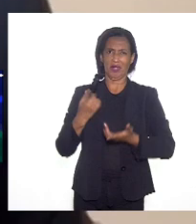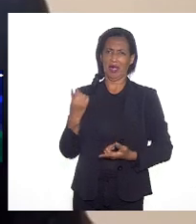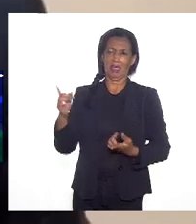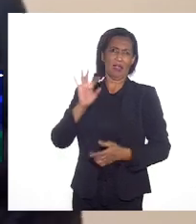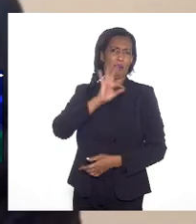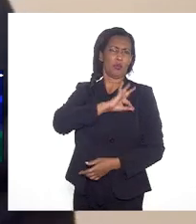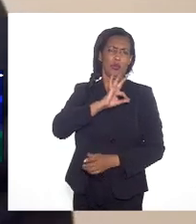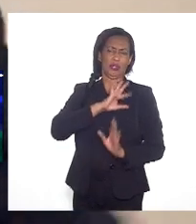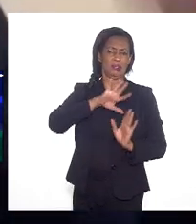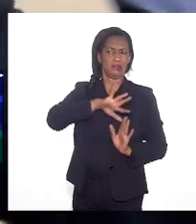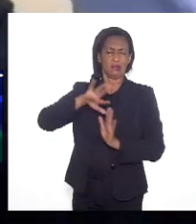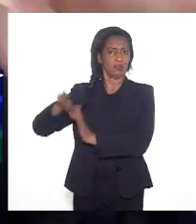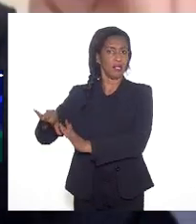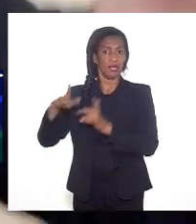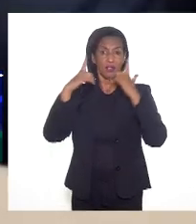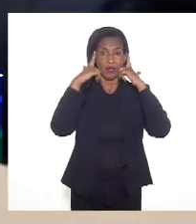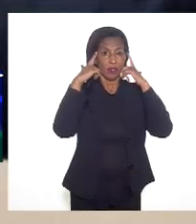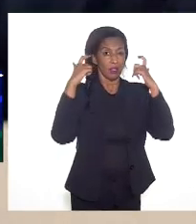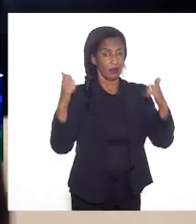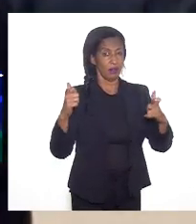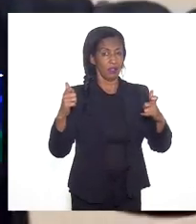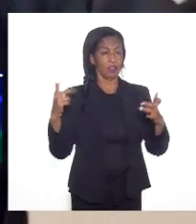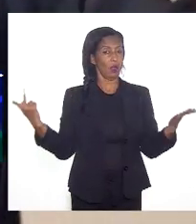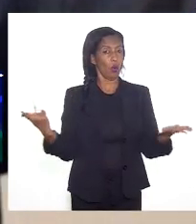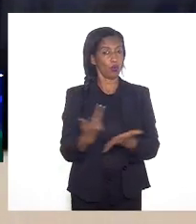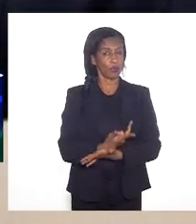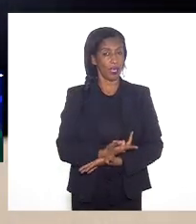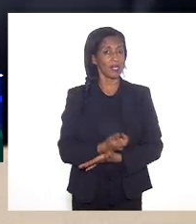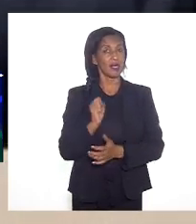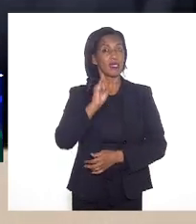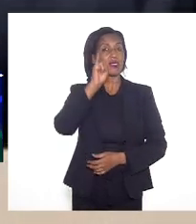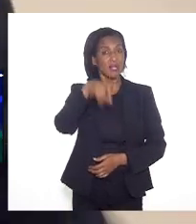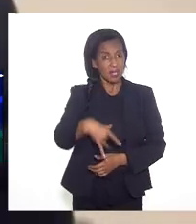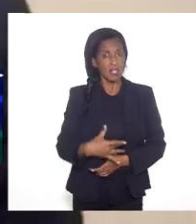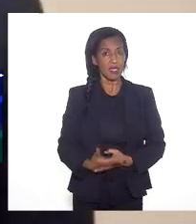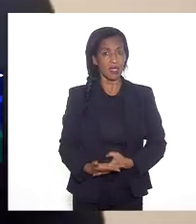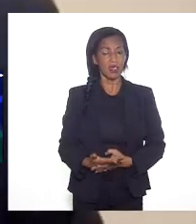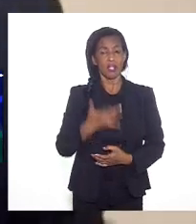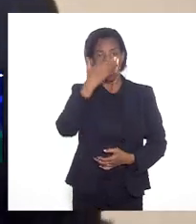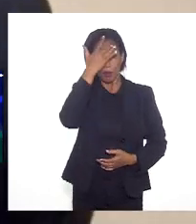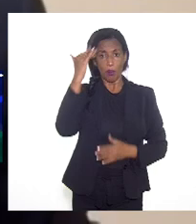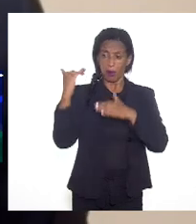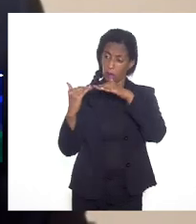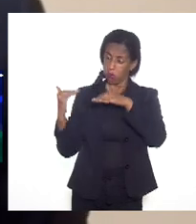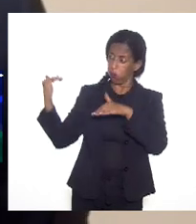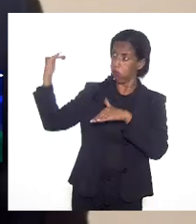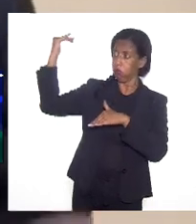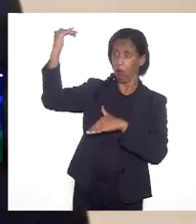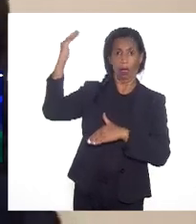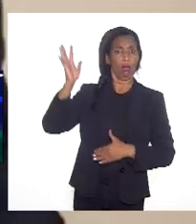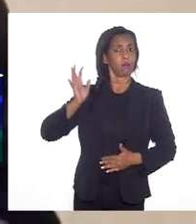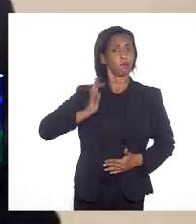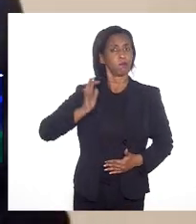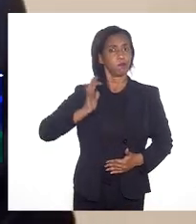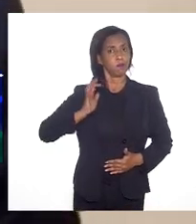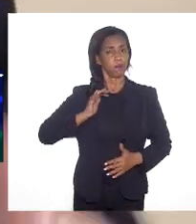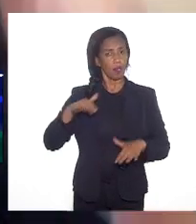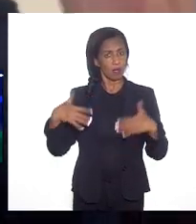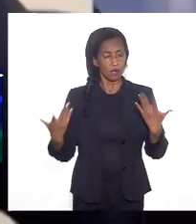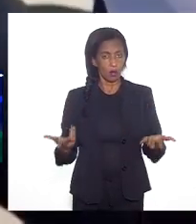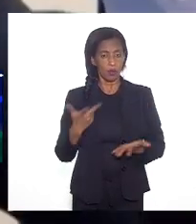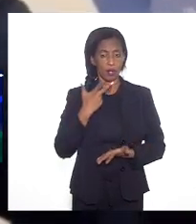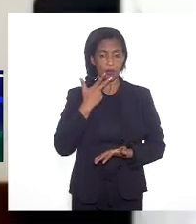policial, estamos tratando de uma violência causada, sim, inclusive por pessoas de altíssima classe social. Então, eu quero dizer